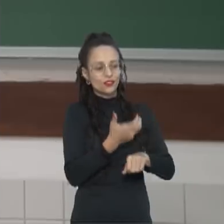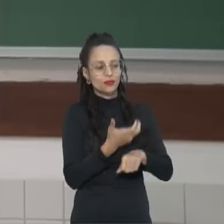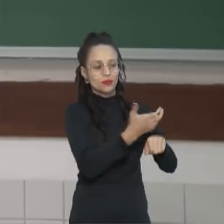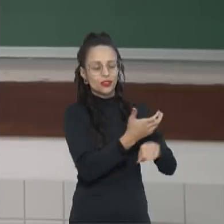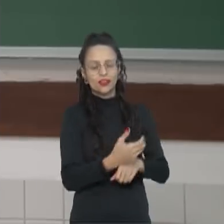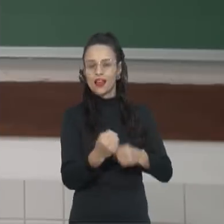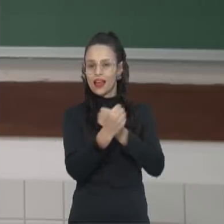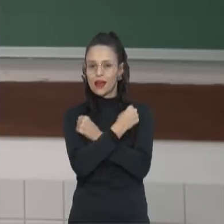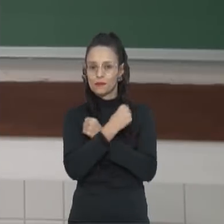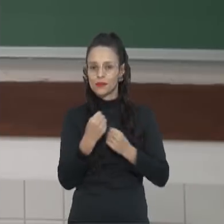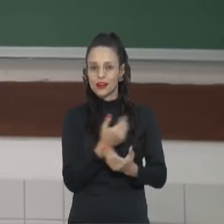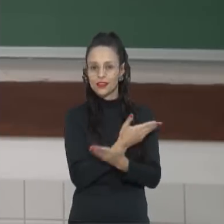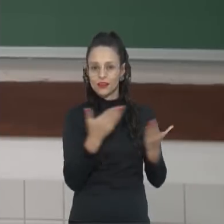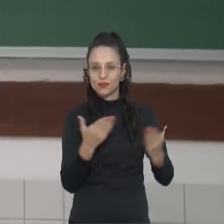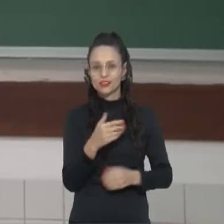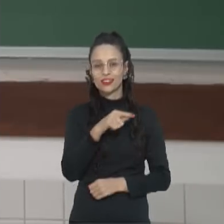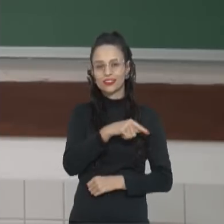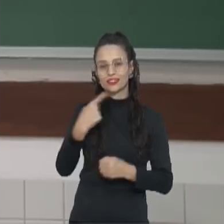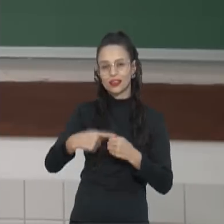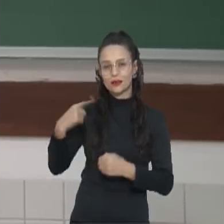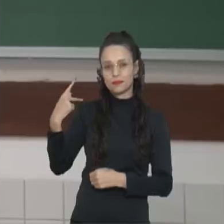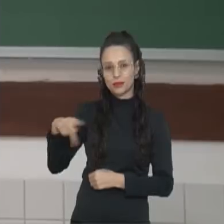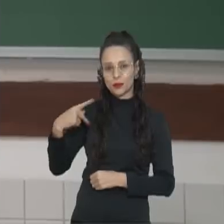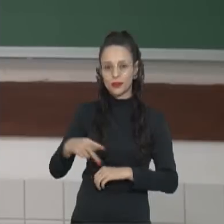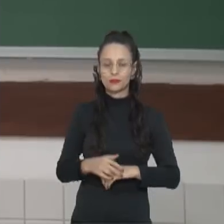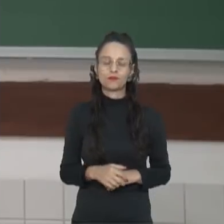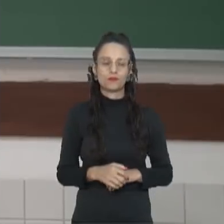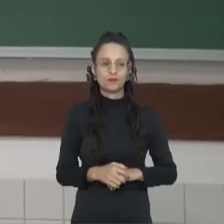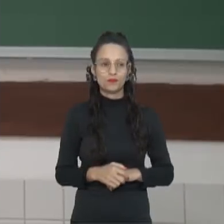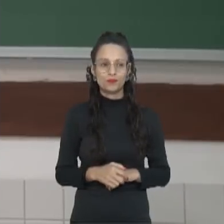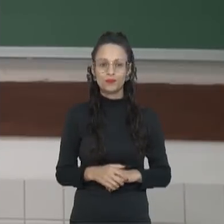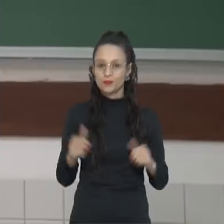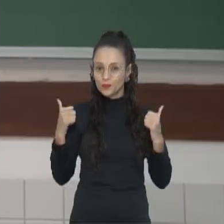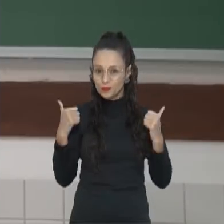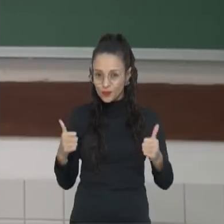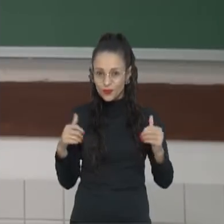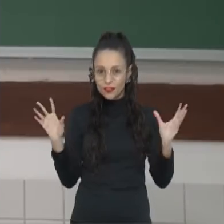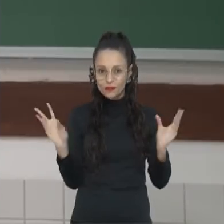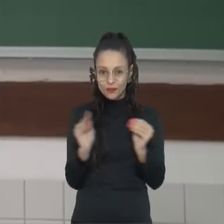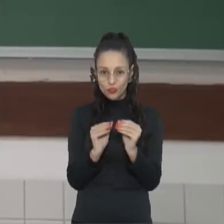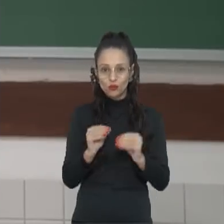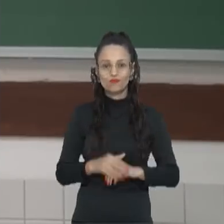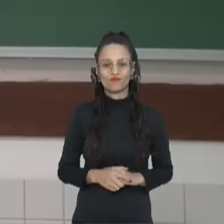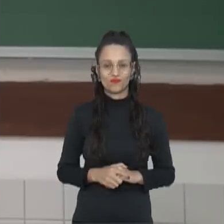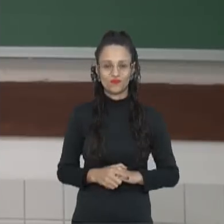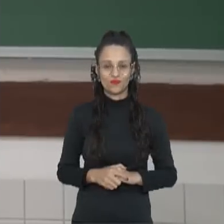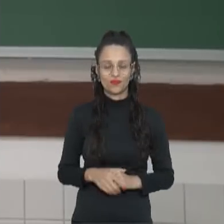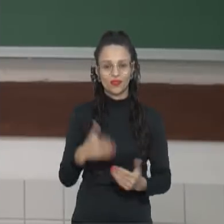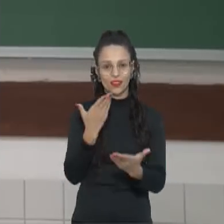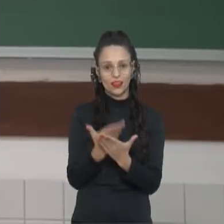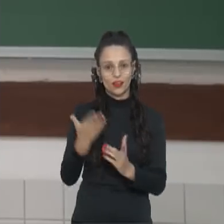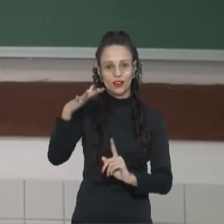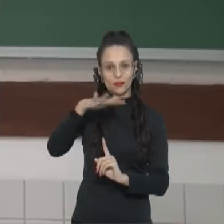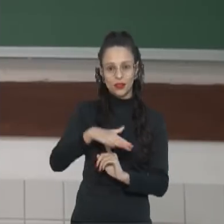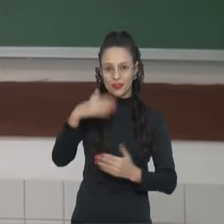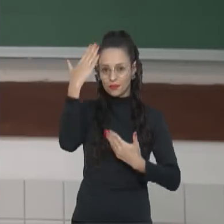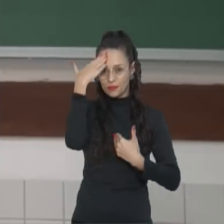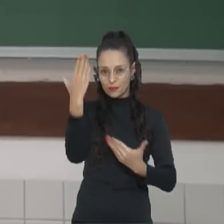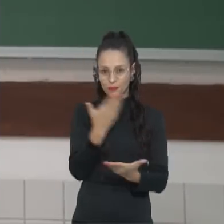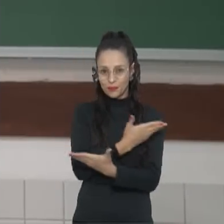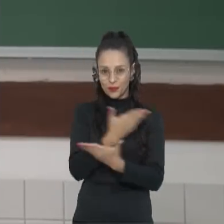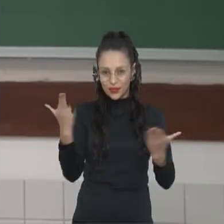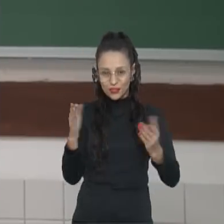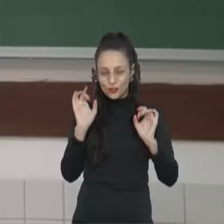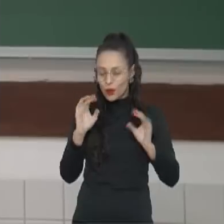um abração a toda a galera de Piraquara aí que trabalha junto comigo. Fechou? Referências, Aula Paraná, muito obrigado.